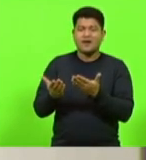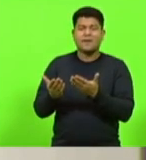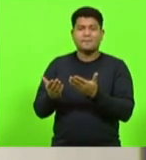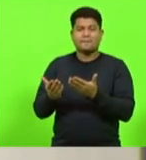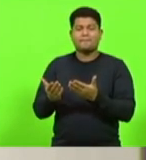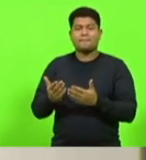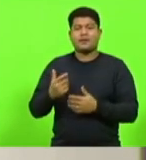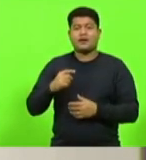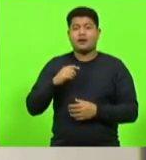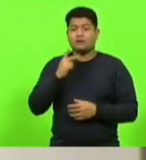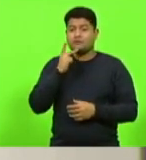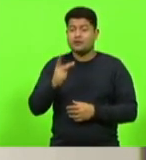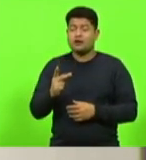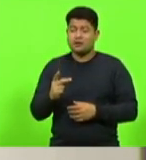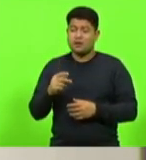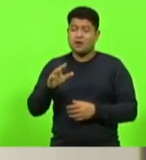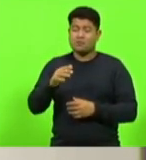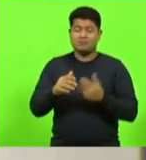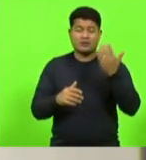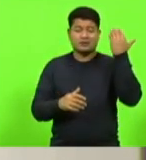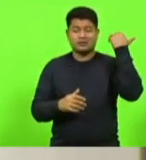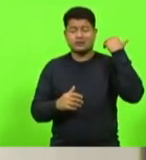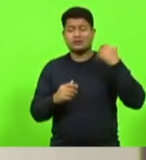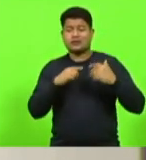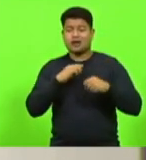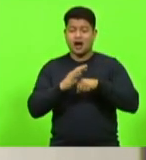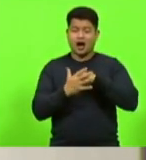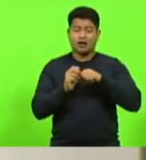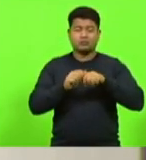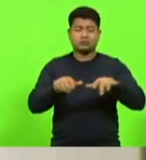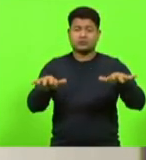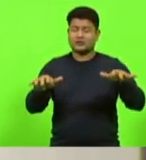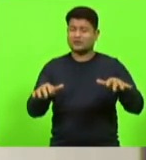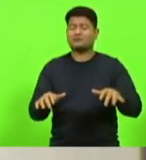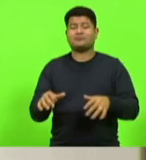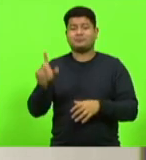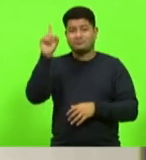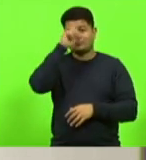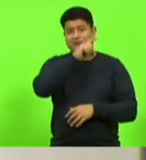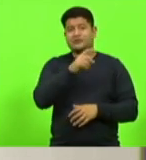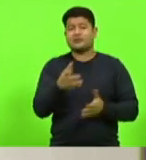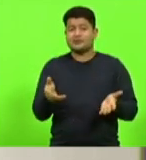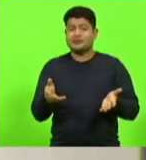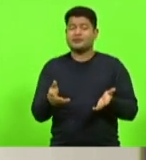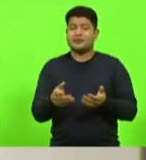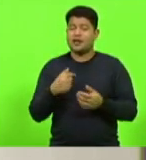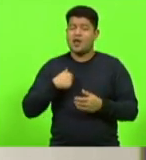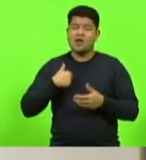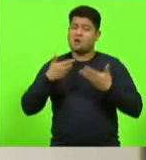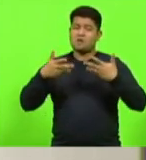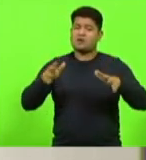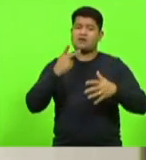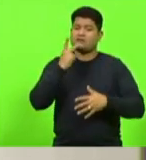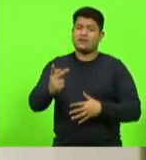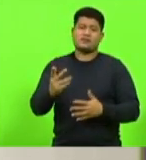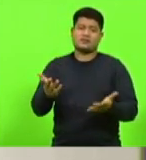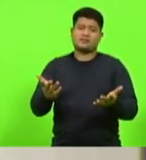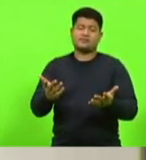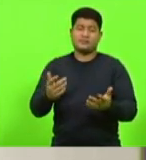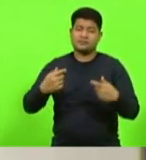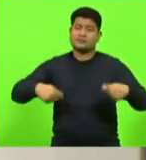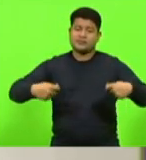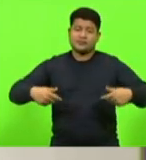Mas, de uma forma, cada um fazendo a sua parte, com o trabalho de vocês, com o trabalho nosso, com o trabalho de